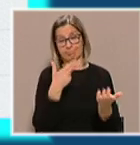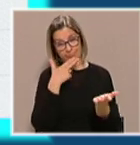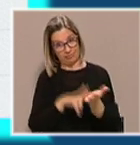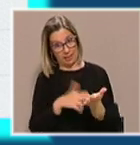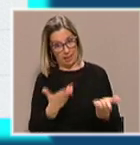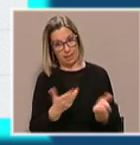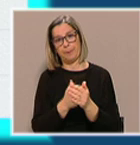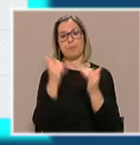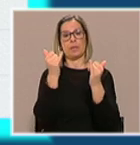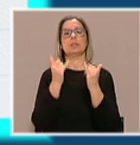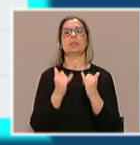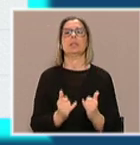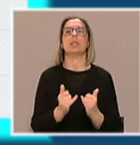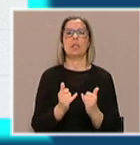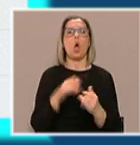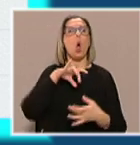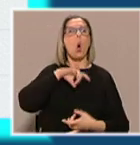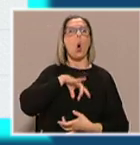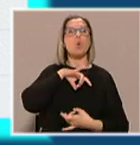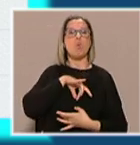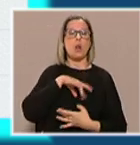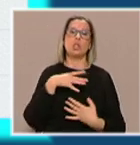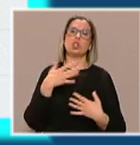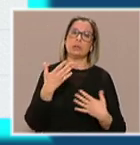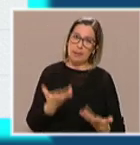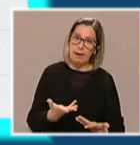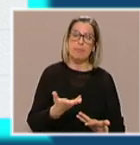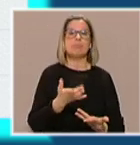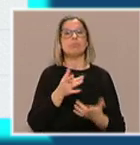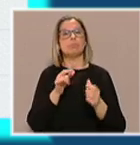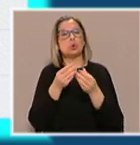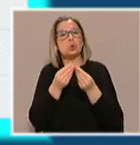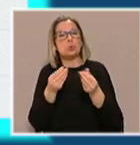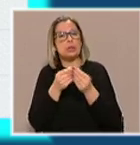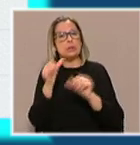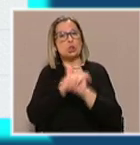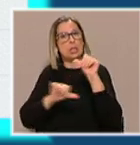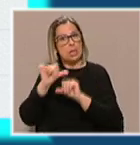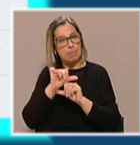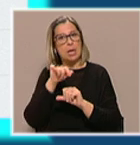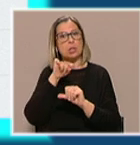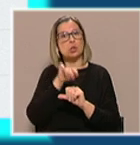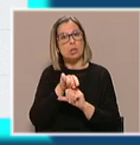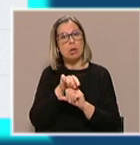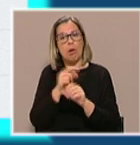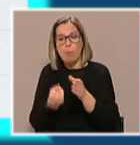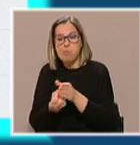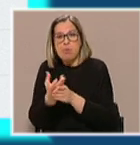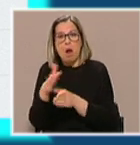as hormonas são substâncias químicas produzidas pelas